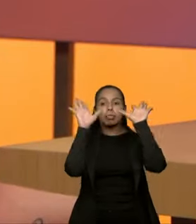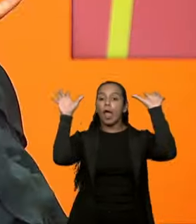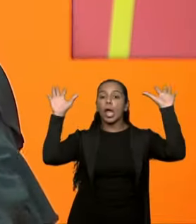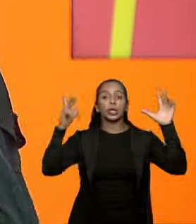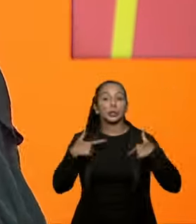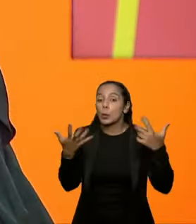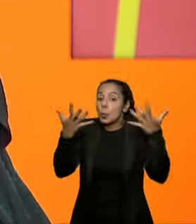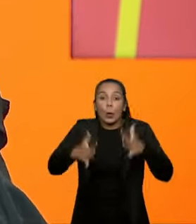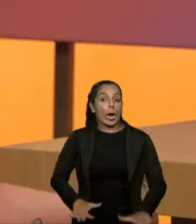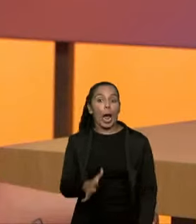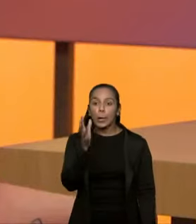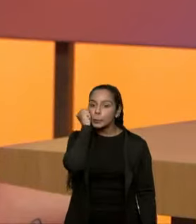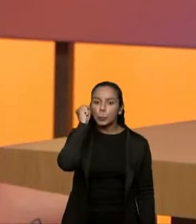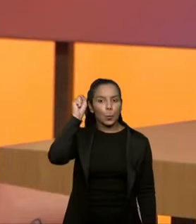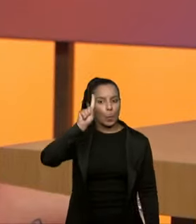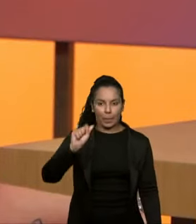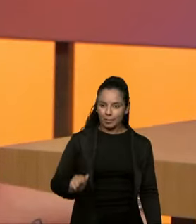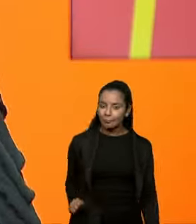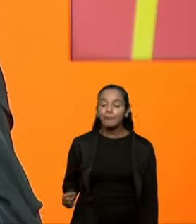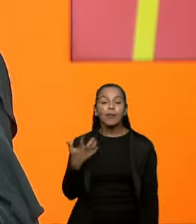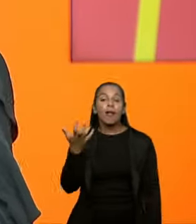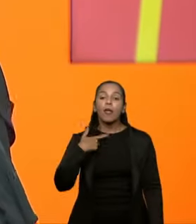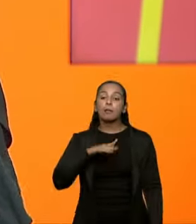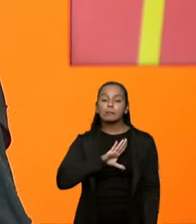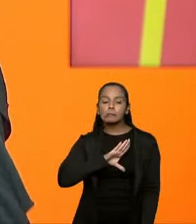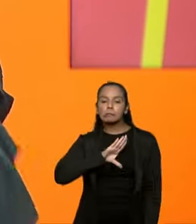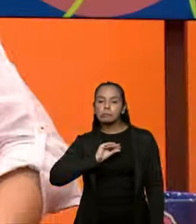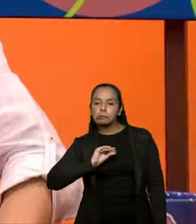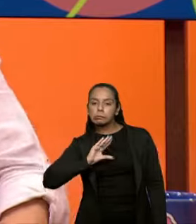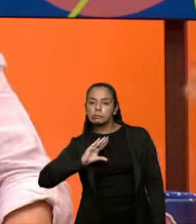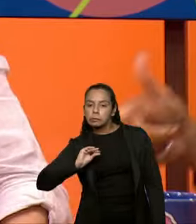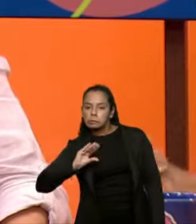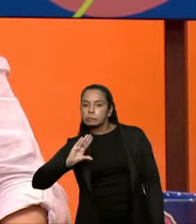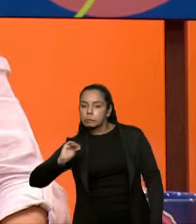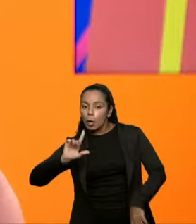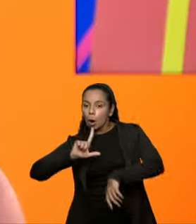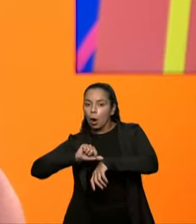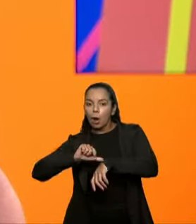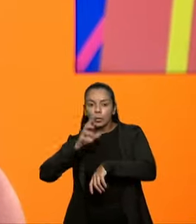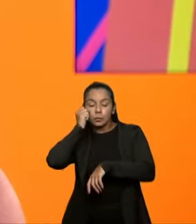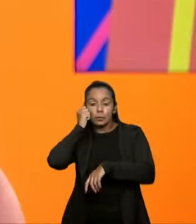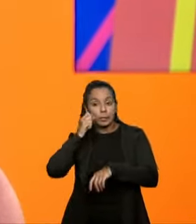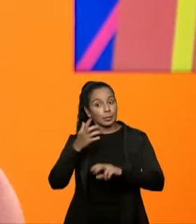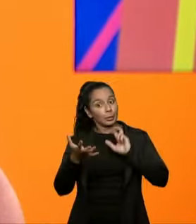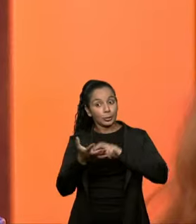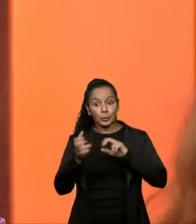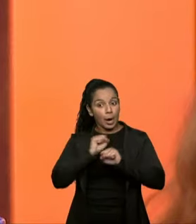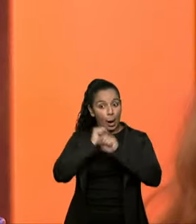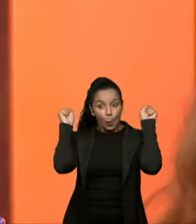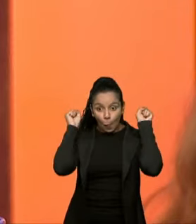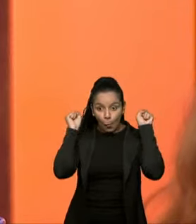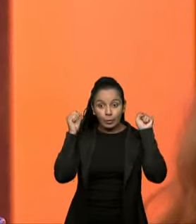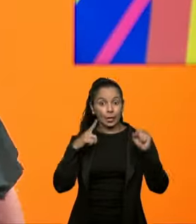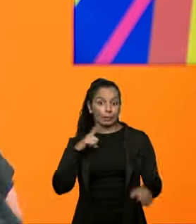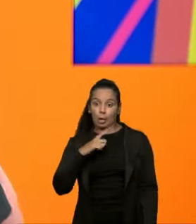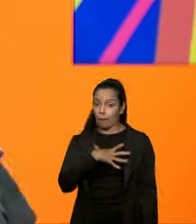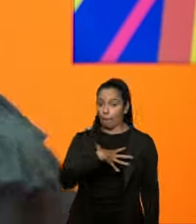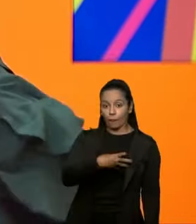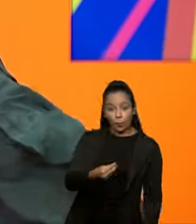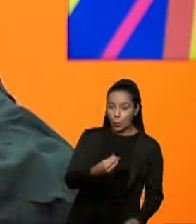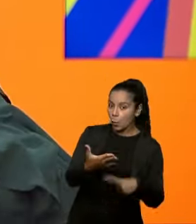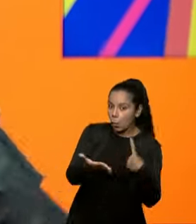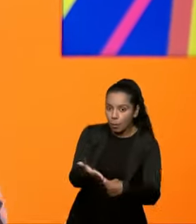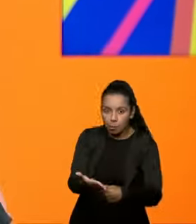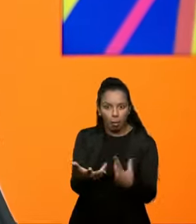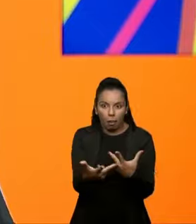não quero dormir. Então eu vou procrastinando. Mas aí de manhã eu tenho que acordar, porque eu tenho filho,